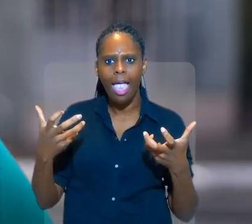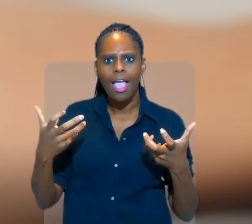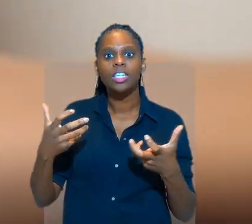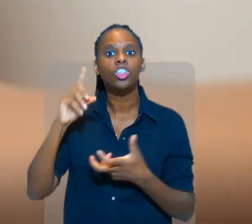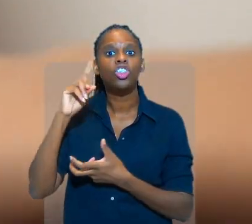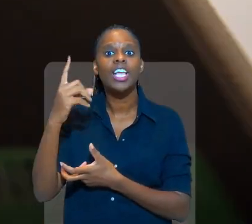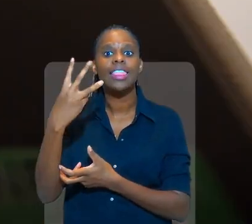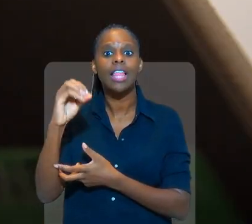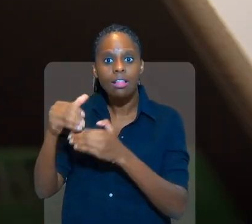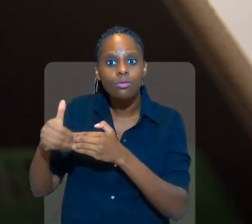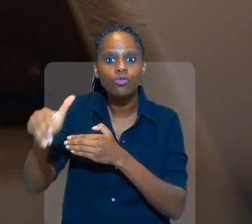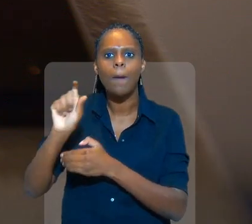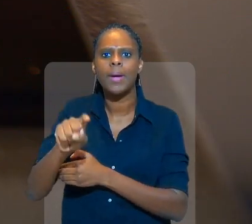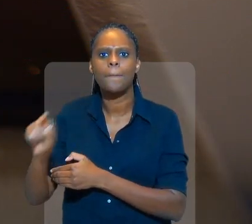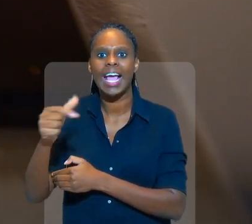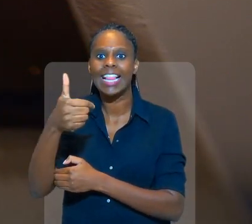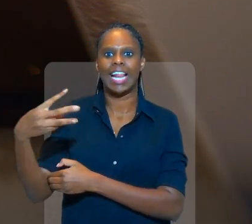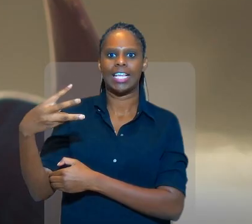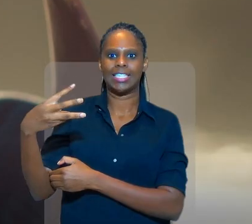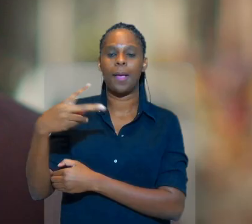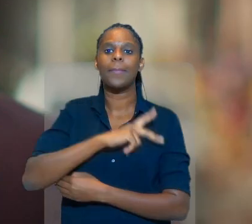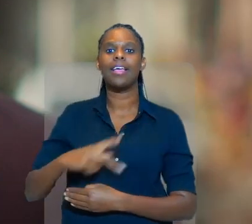isso? Aperta o 13 no próximo dia